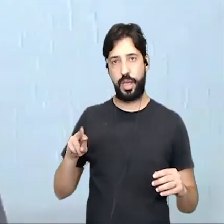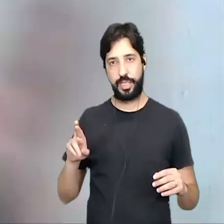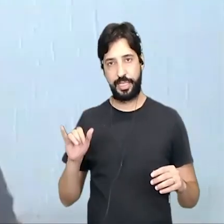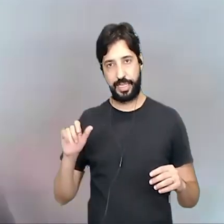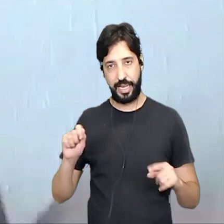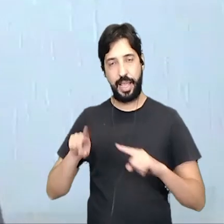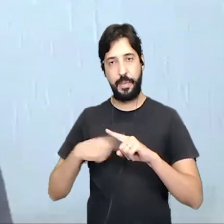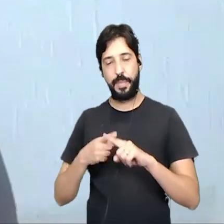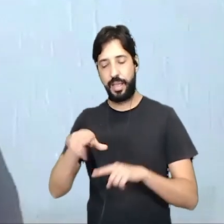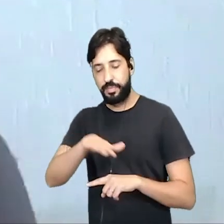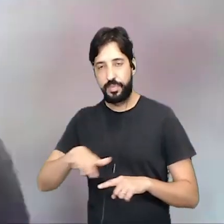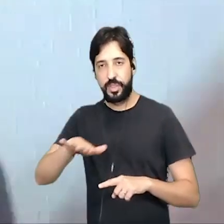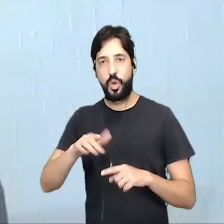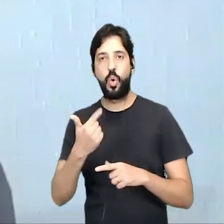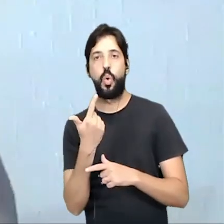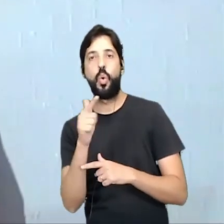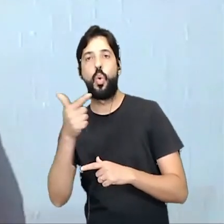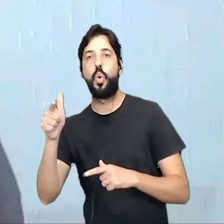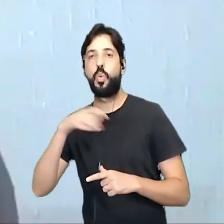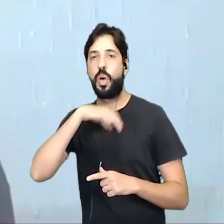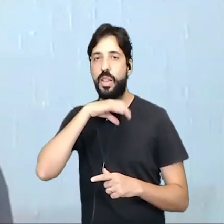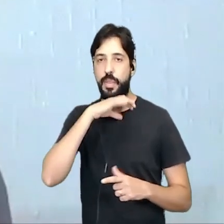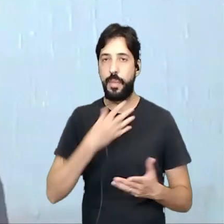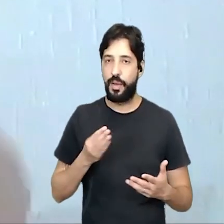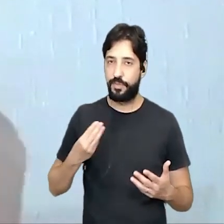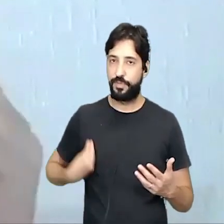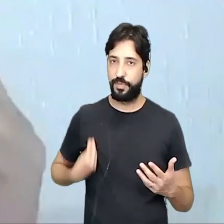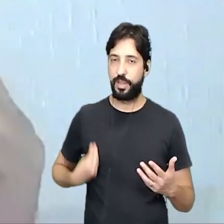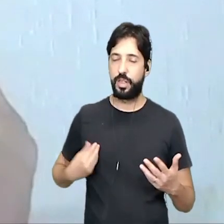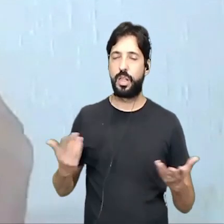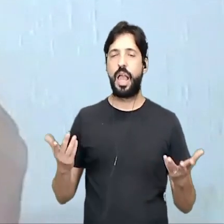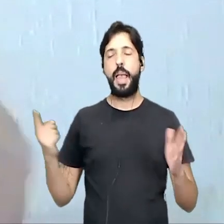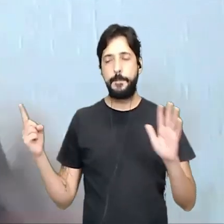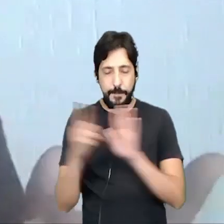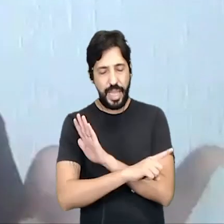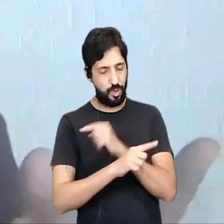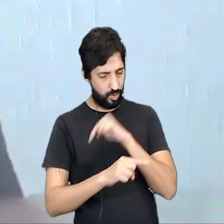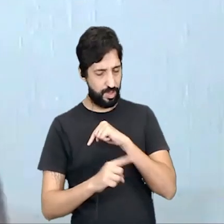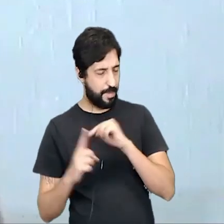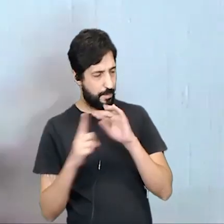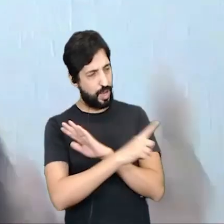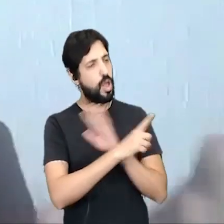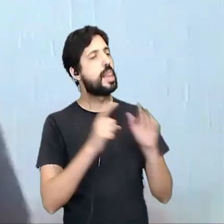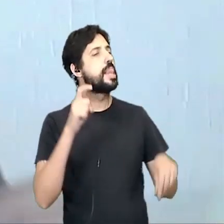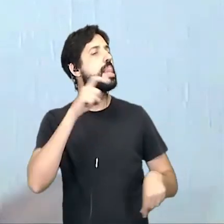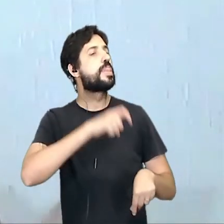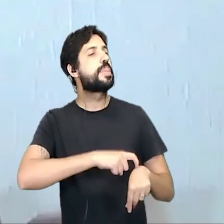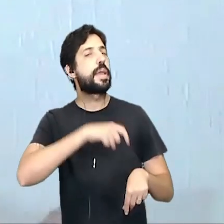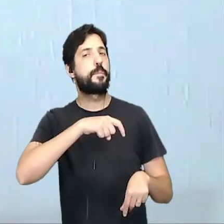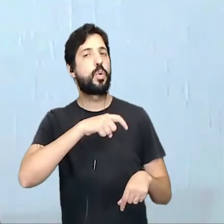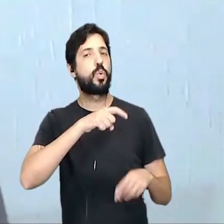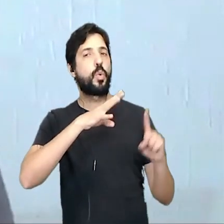eu, Andréia e os não humanos, essa conversa, a Andréia vira para mim e fala: e o tempo do mito? O que é o tempo do